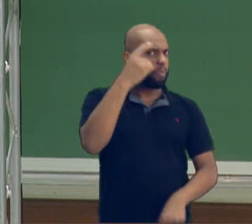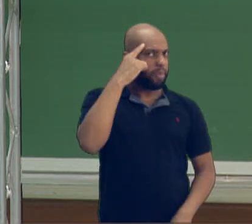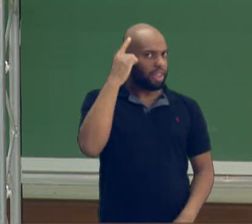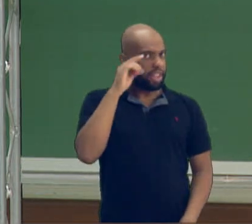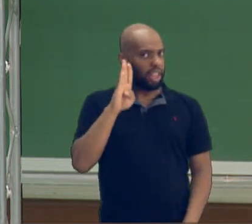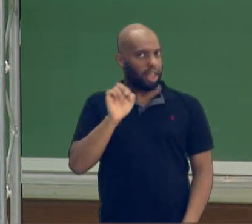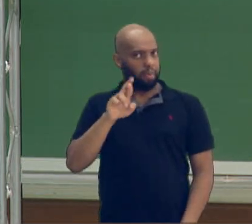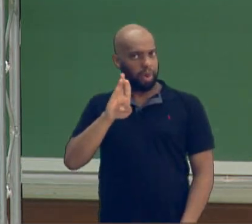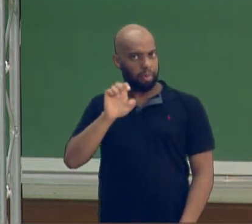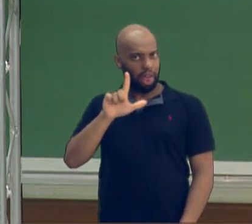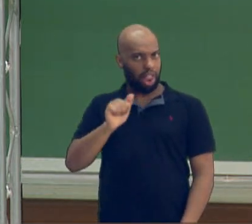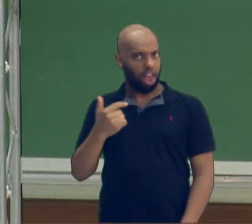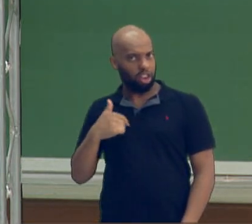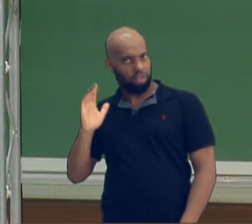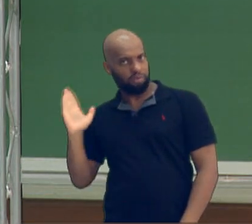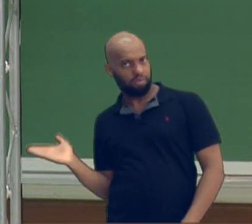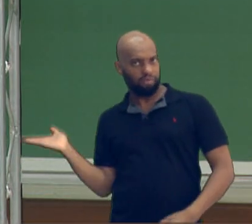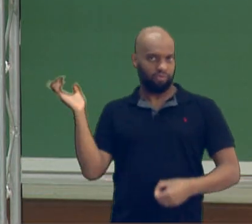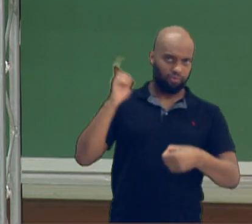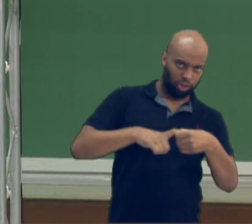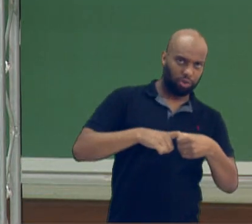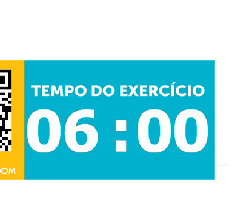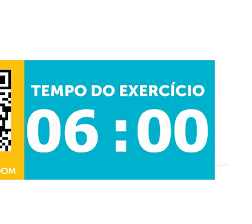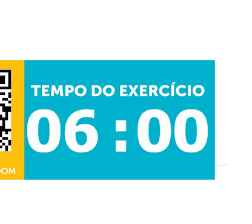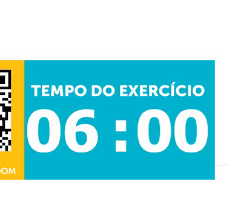daqui a pouco volta!